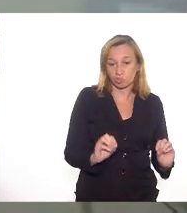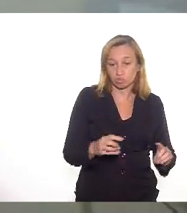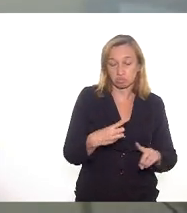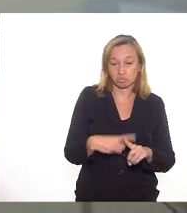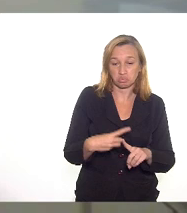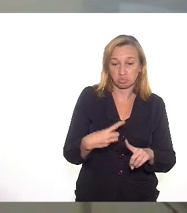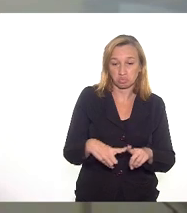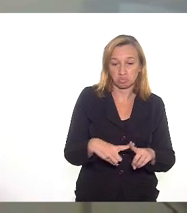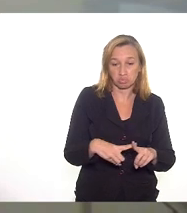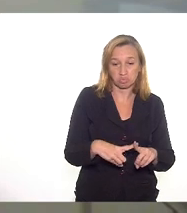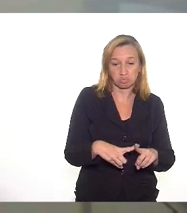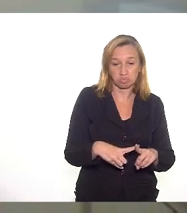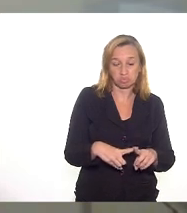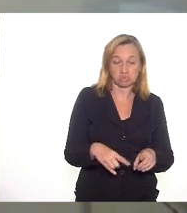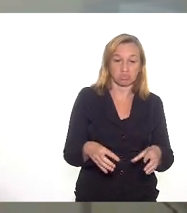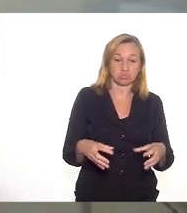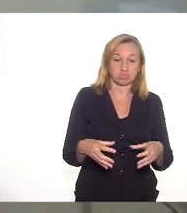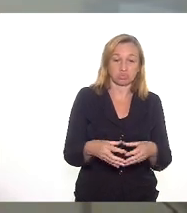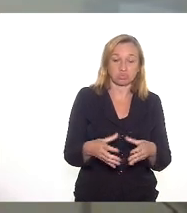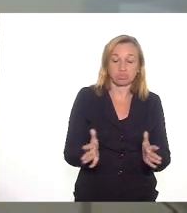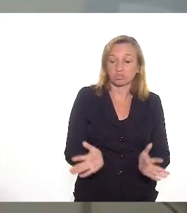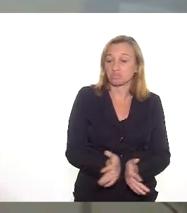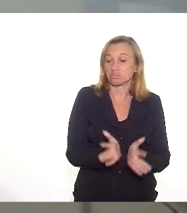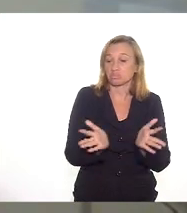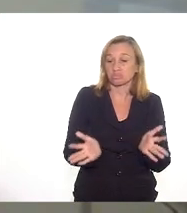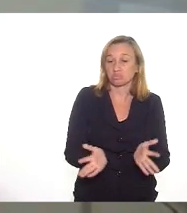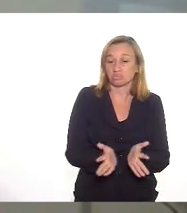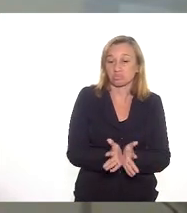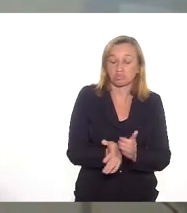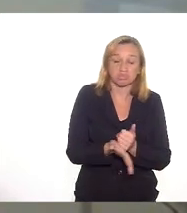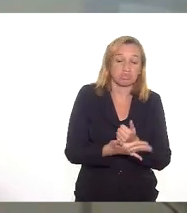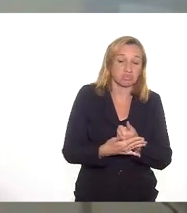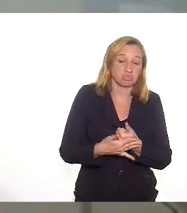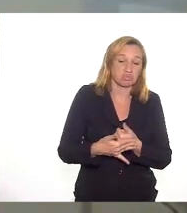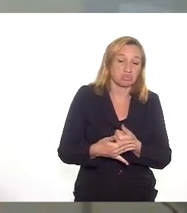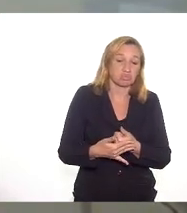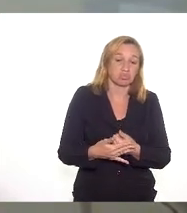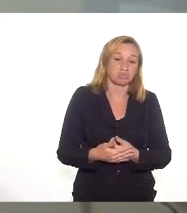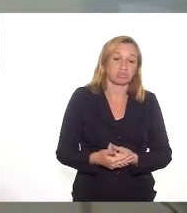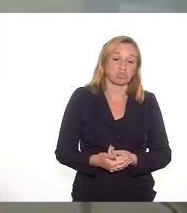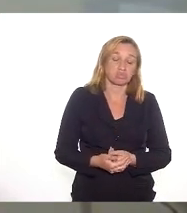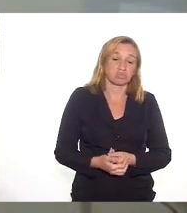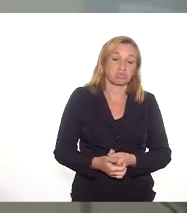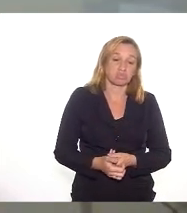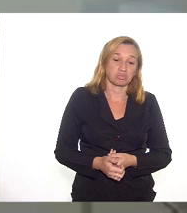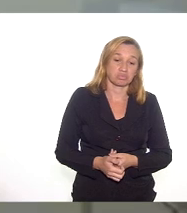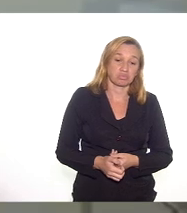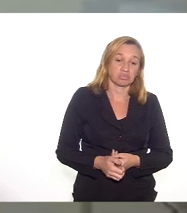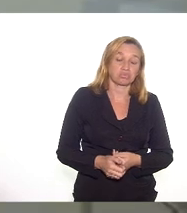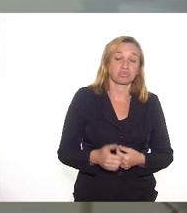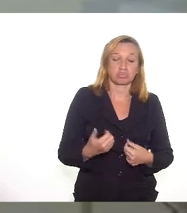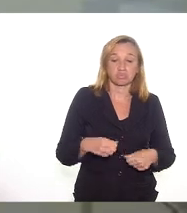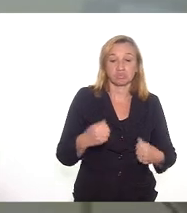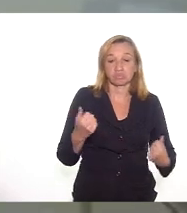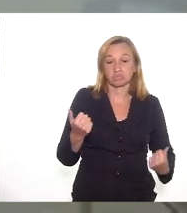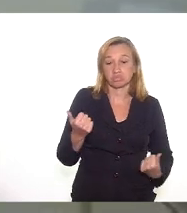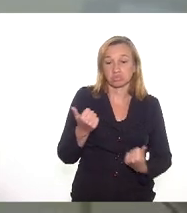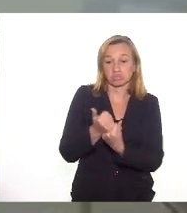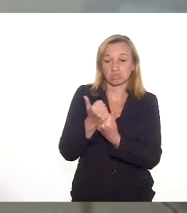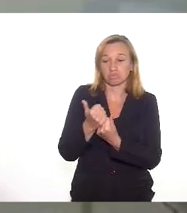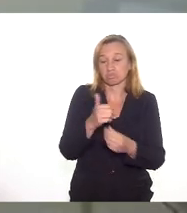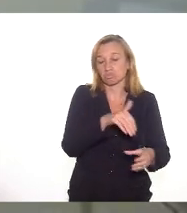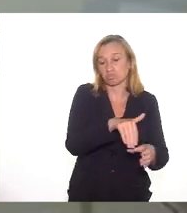legião de carentes não simboliza, muitas vezes, apoios